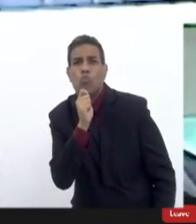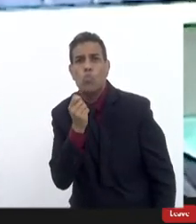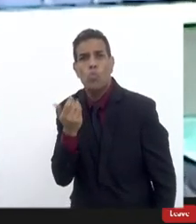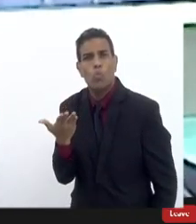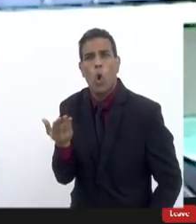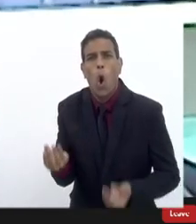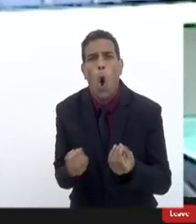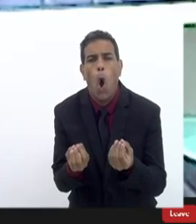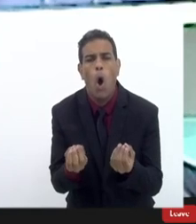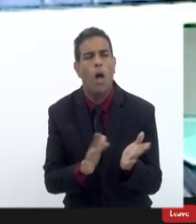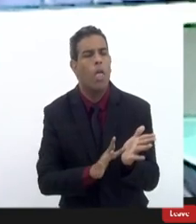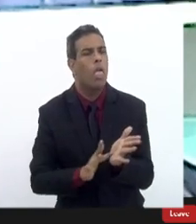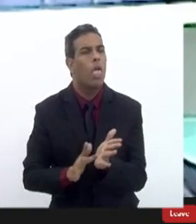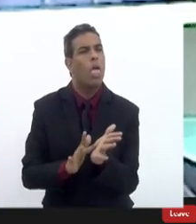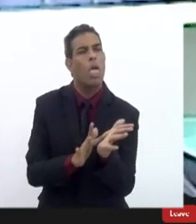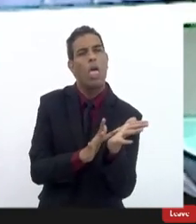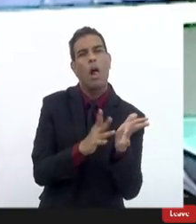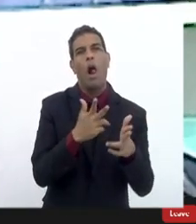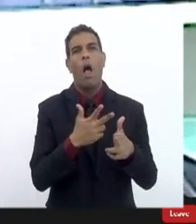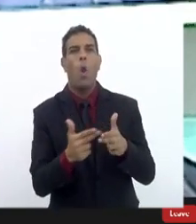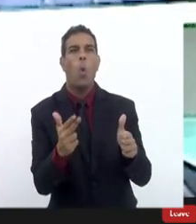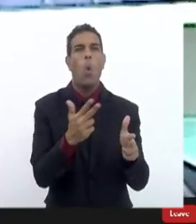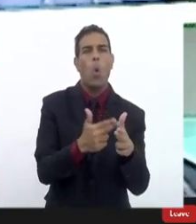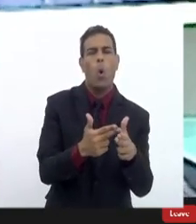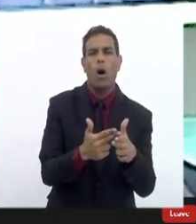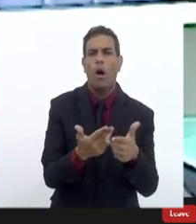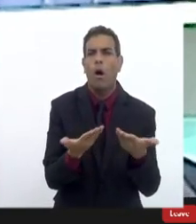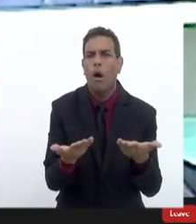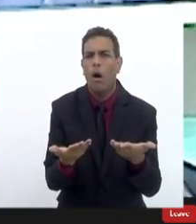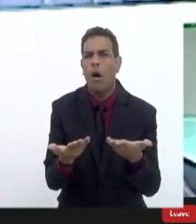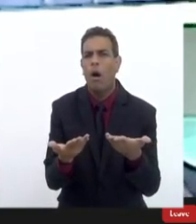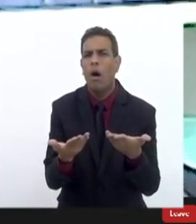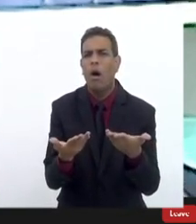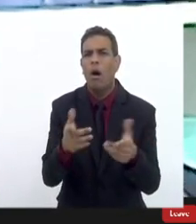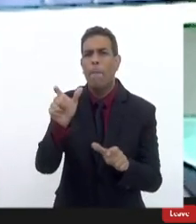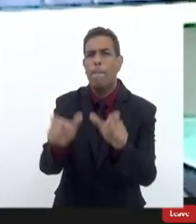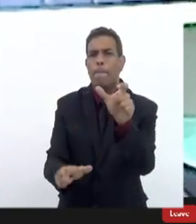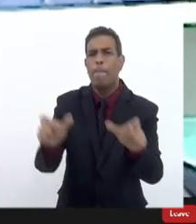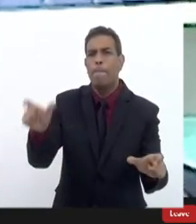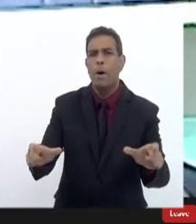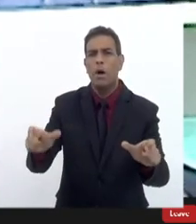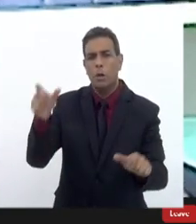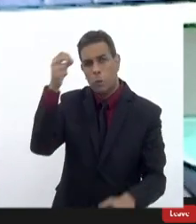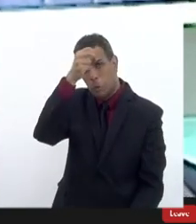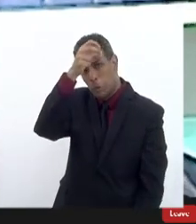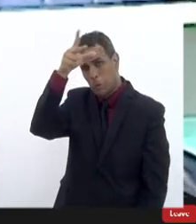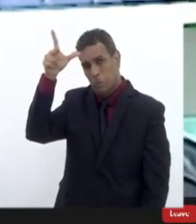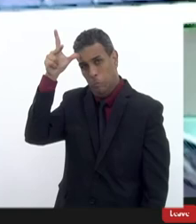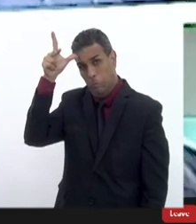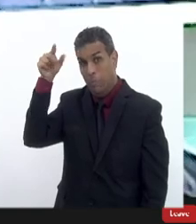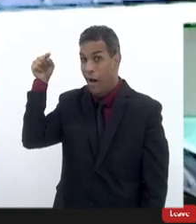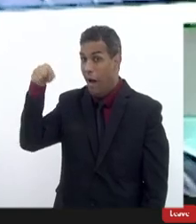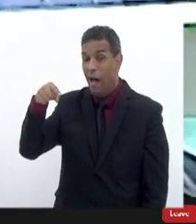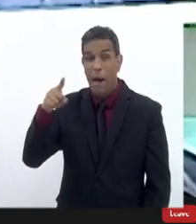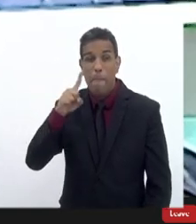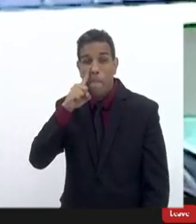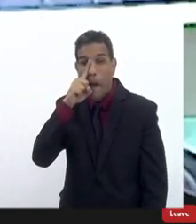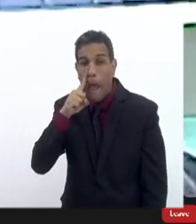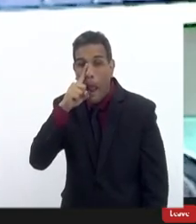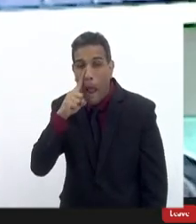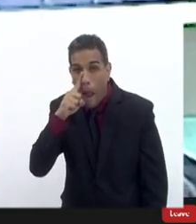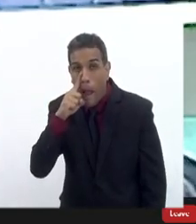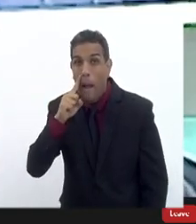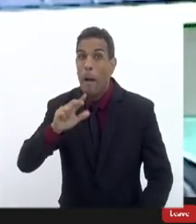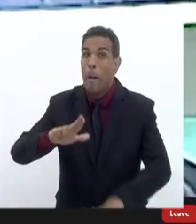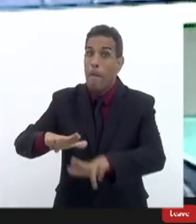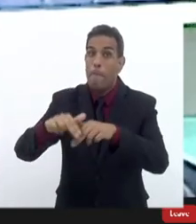Não podemos fingir que as pessoas estão no Rio de Janeiro em situação perigosa com relação